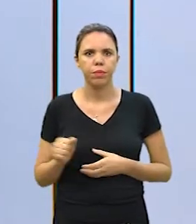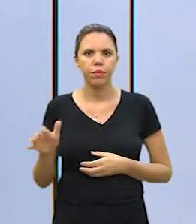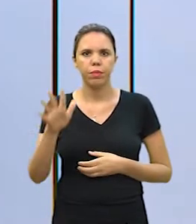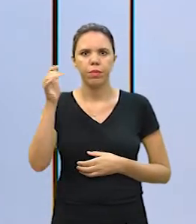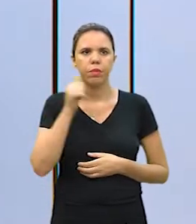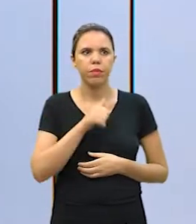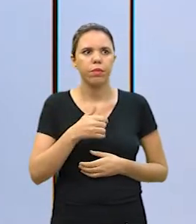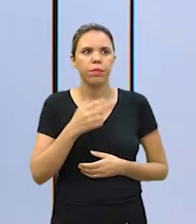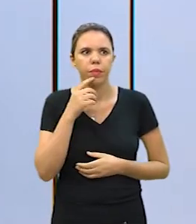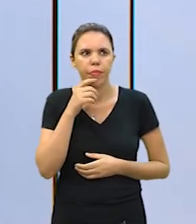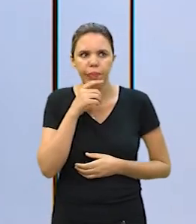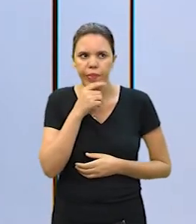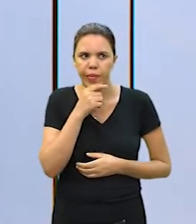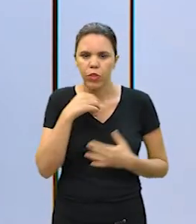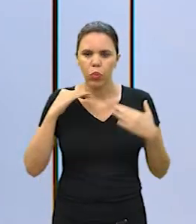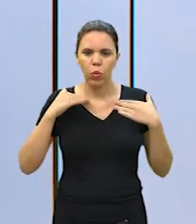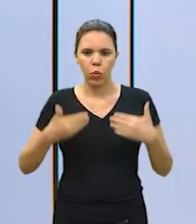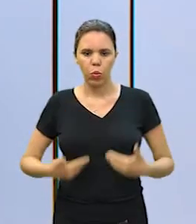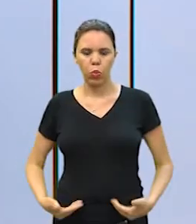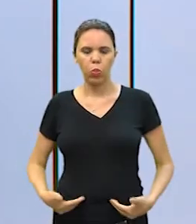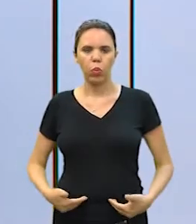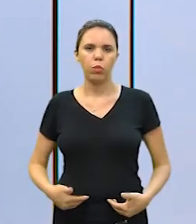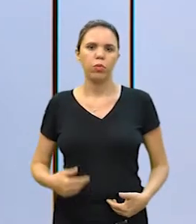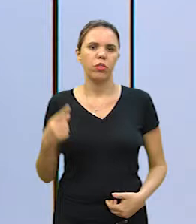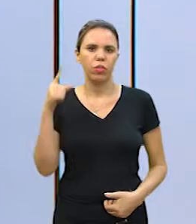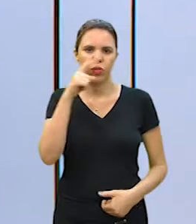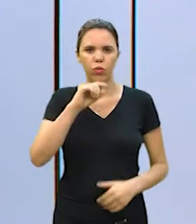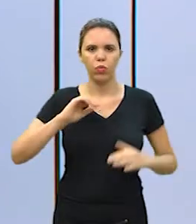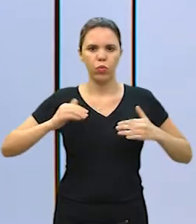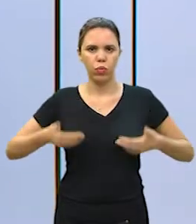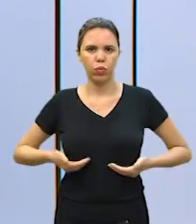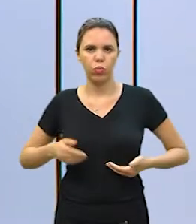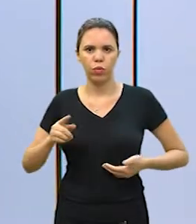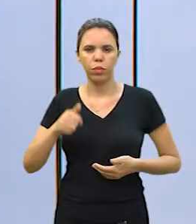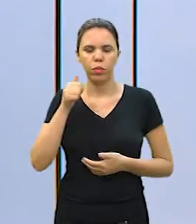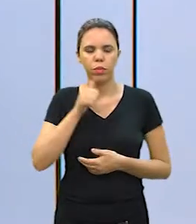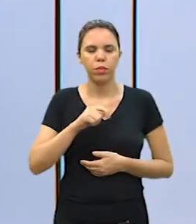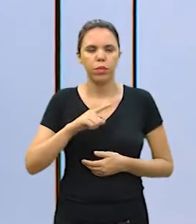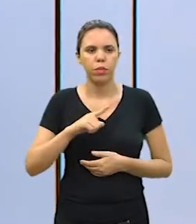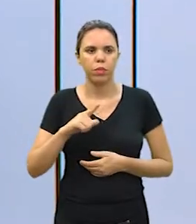é muito caro para a mulher, né, a questão do corpo, principalmente a parte do seio, né,